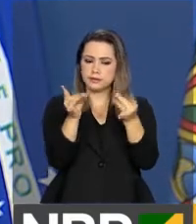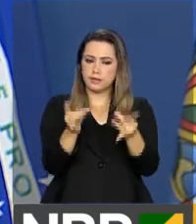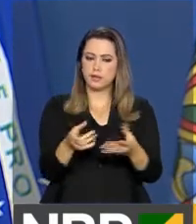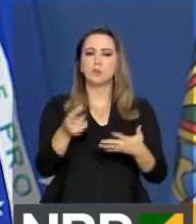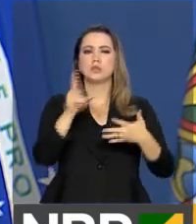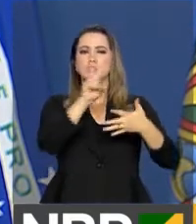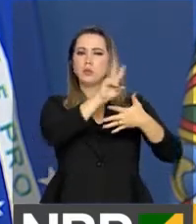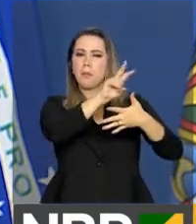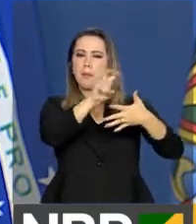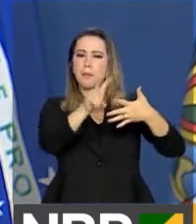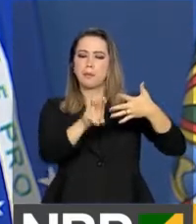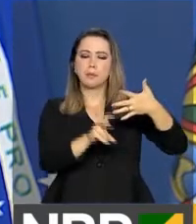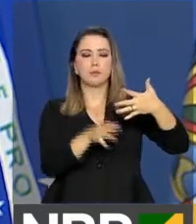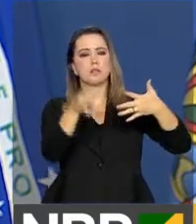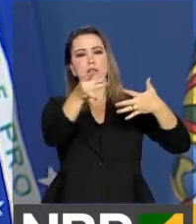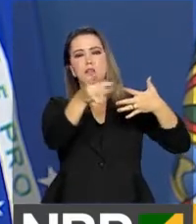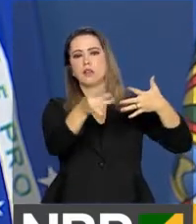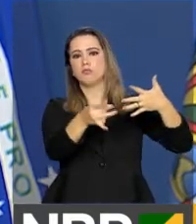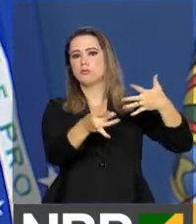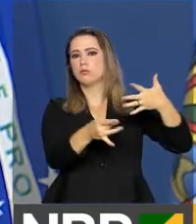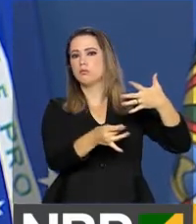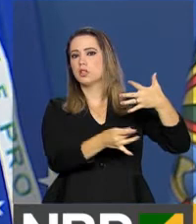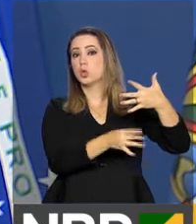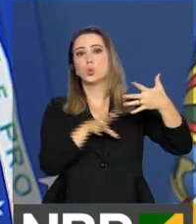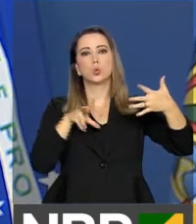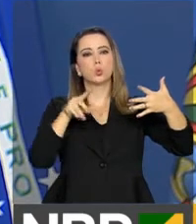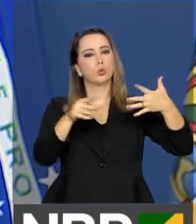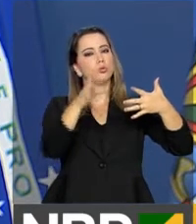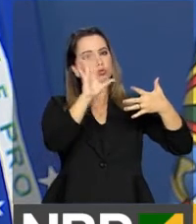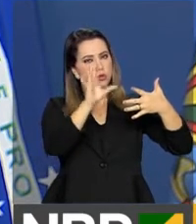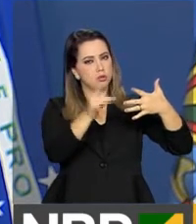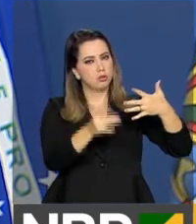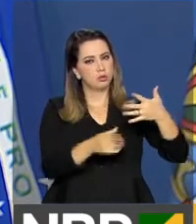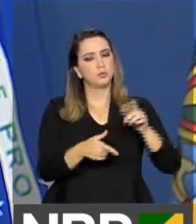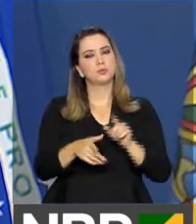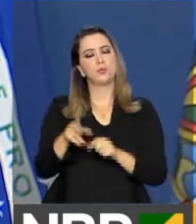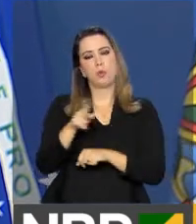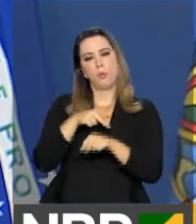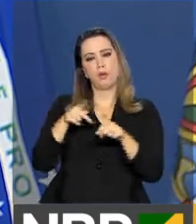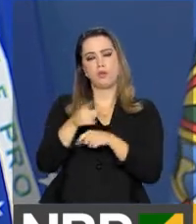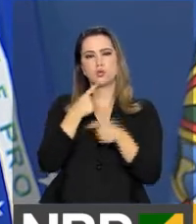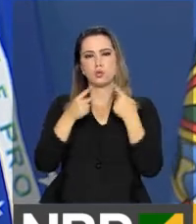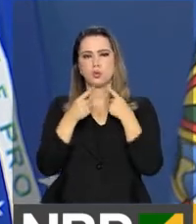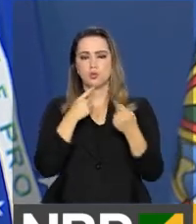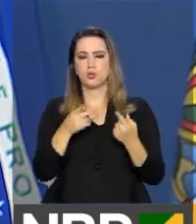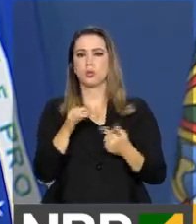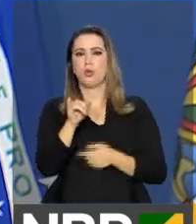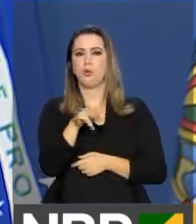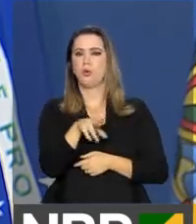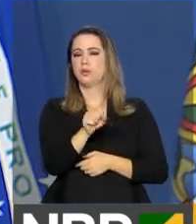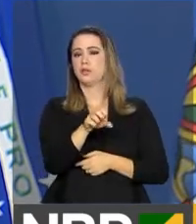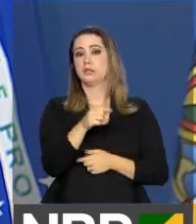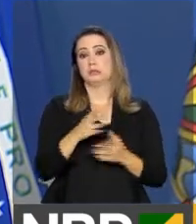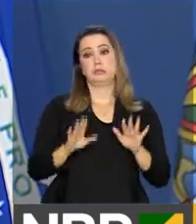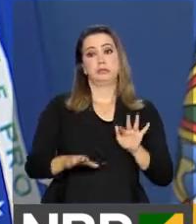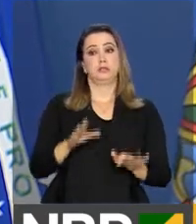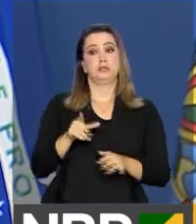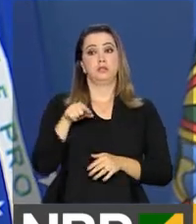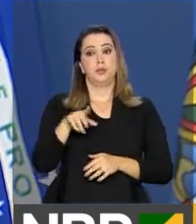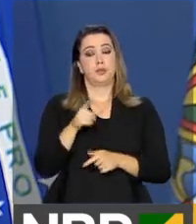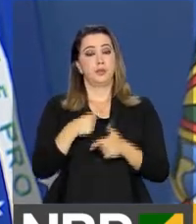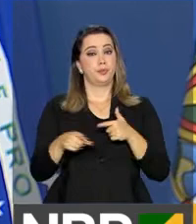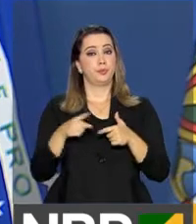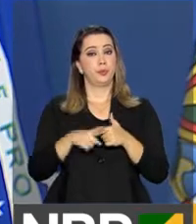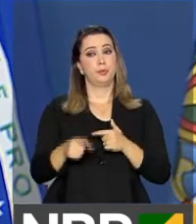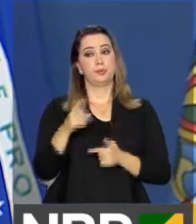país discutia a previdência acompanhamos a situação e em alguns estados brasileiros